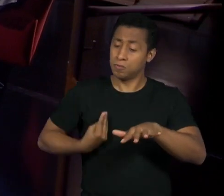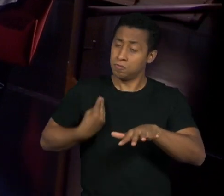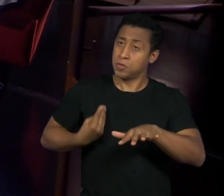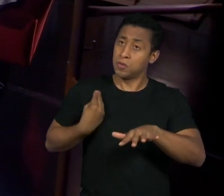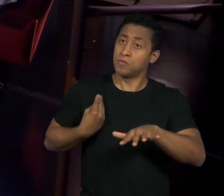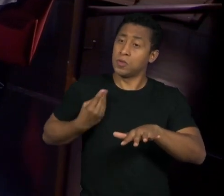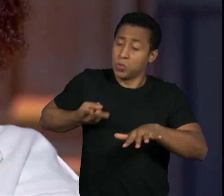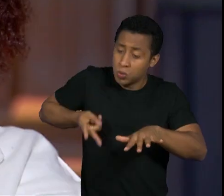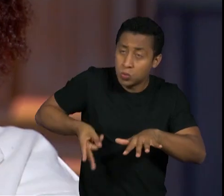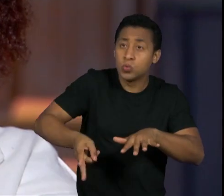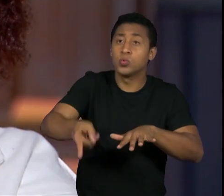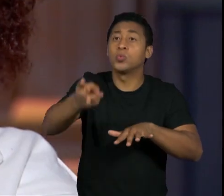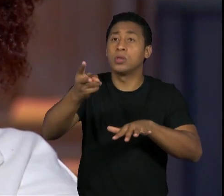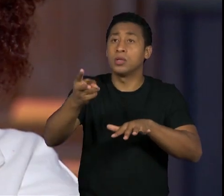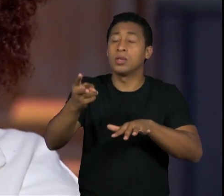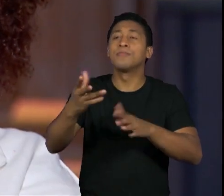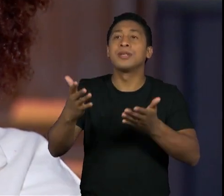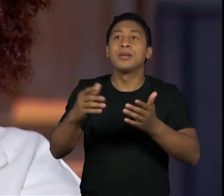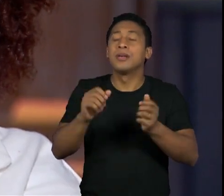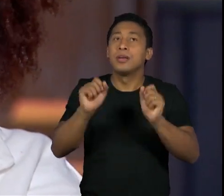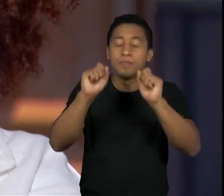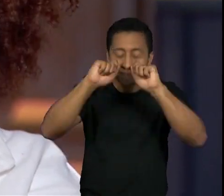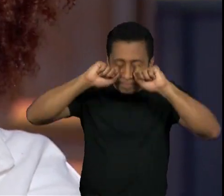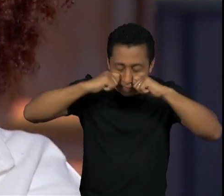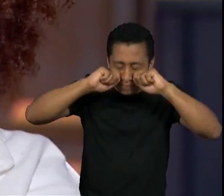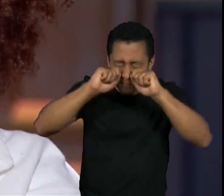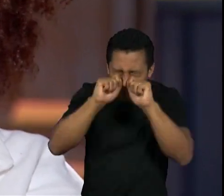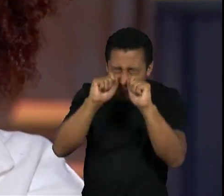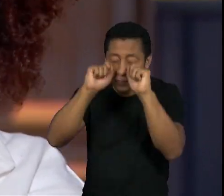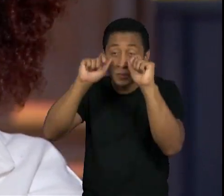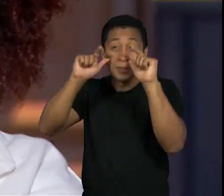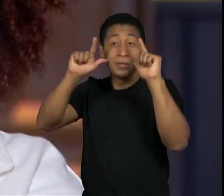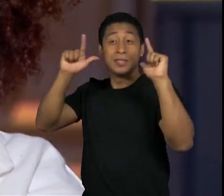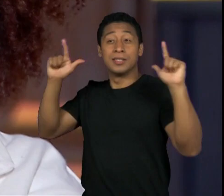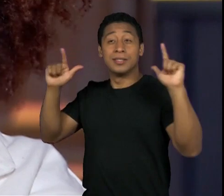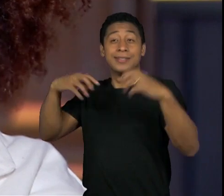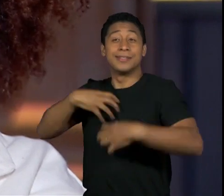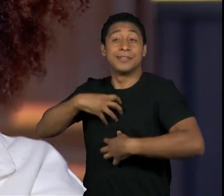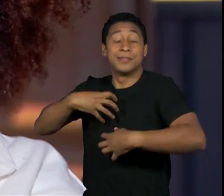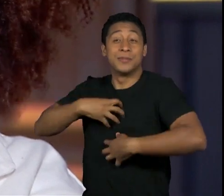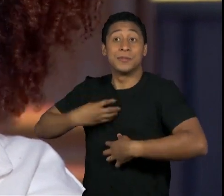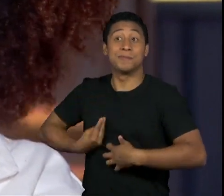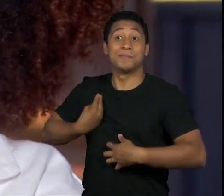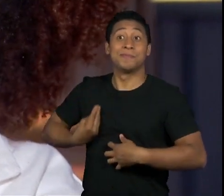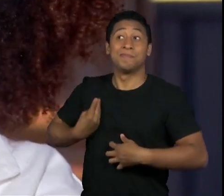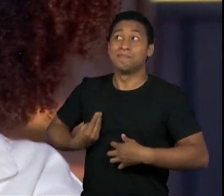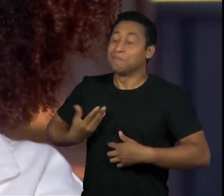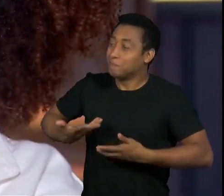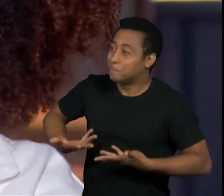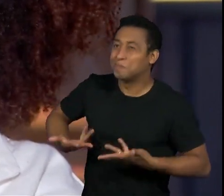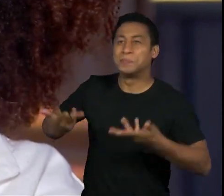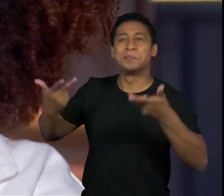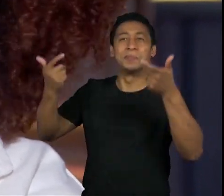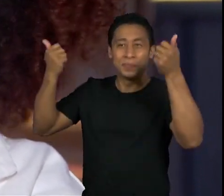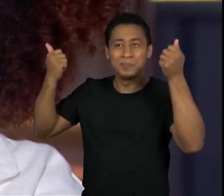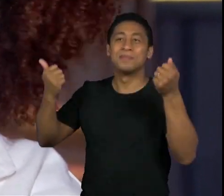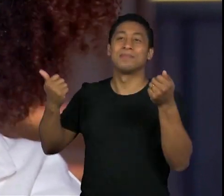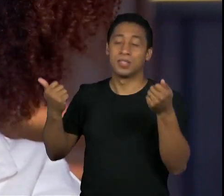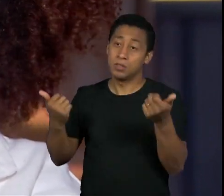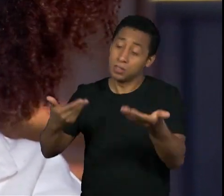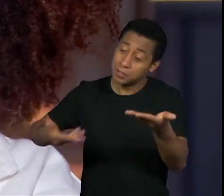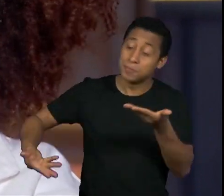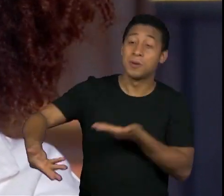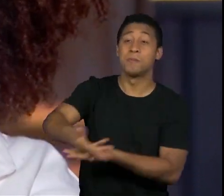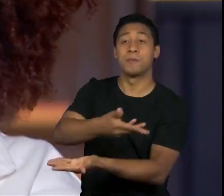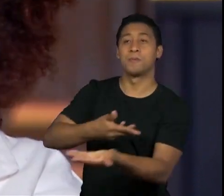faz acordar de manhã, né? De celebrar a nossa existência da melhor maneira. E a gente celebra essa existência